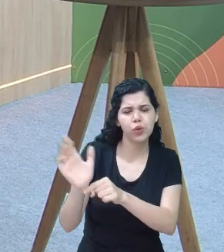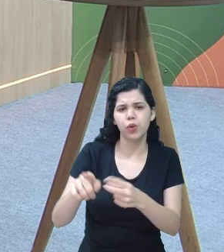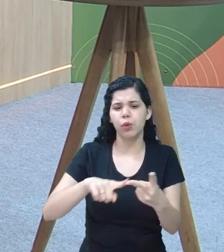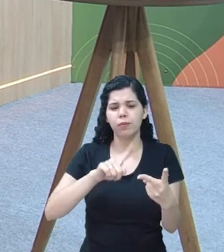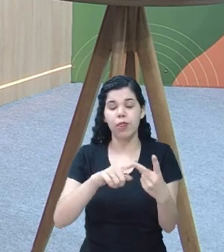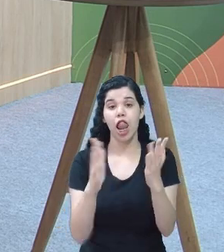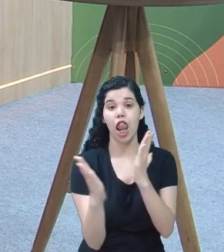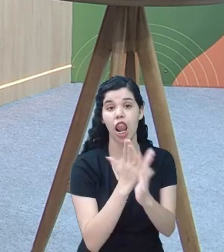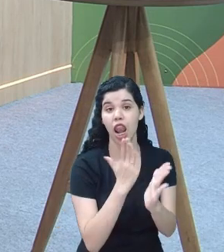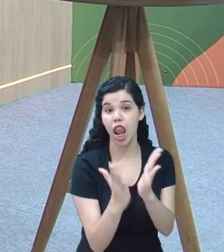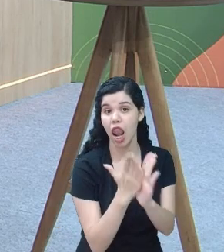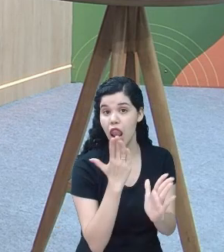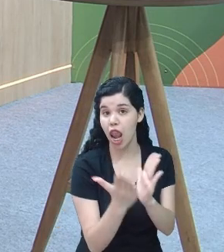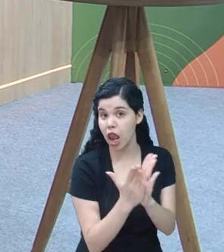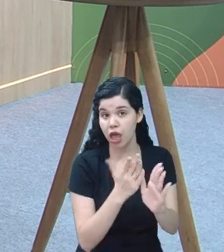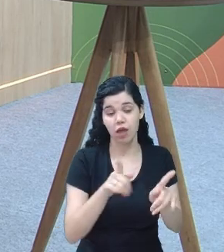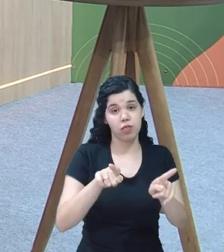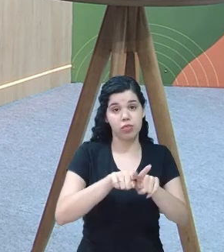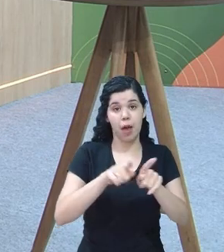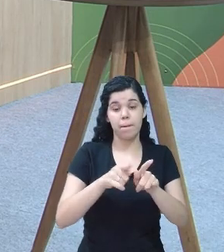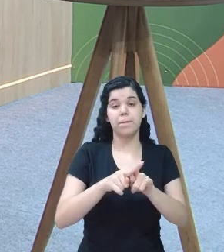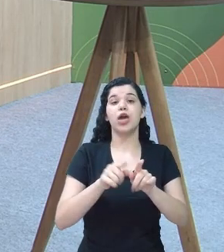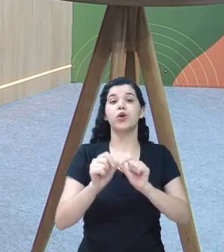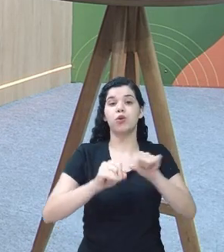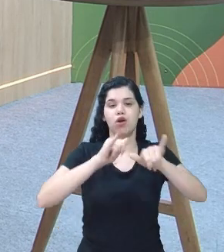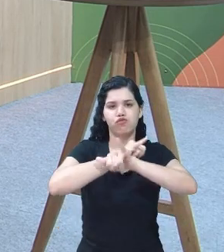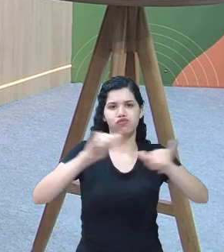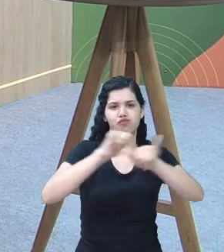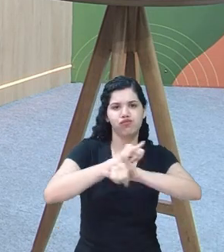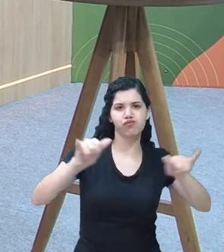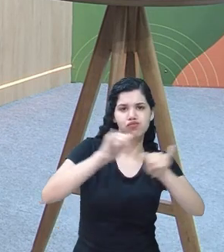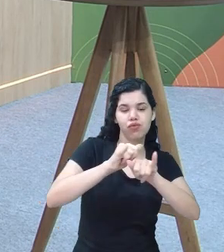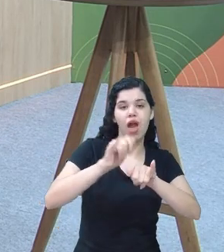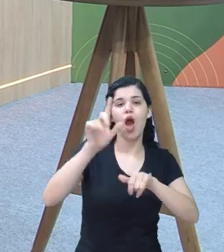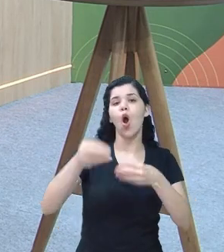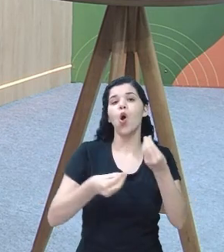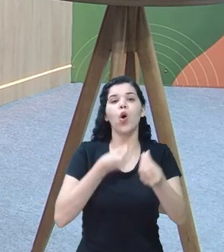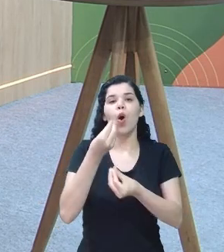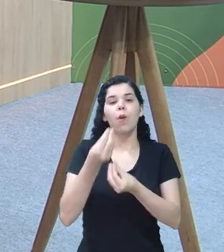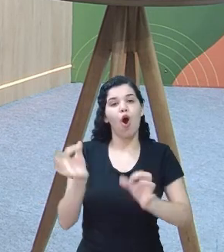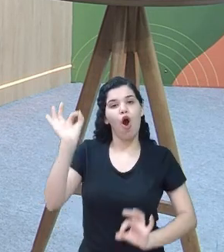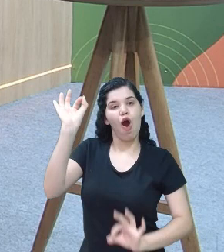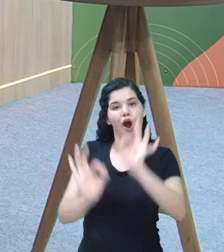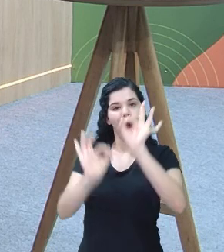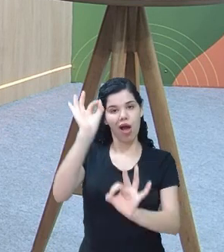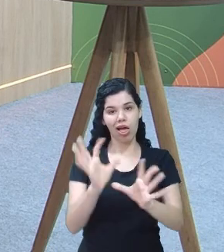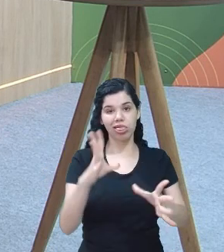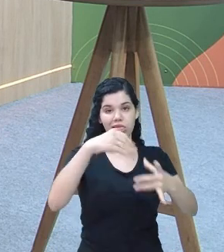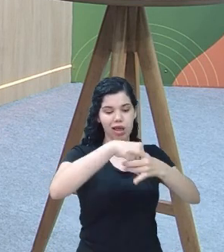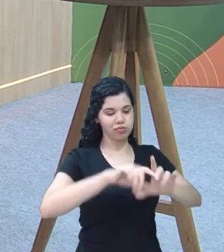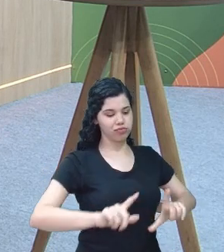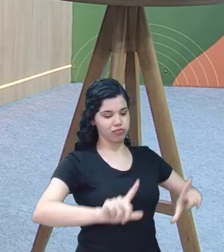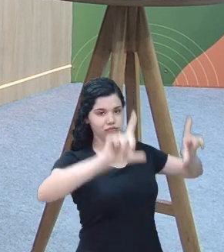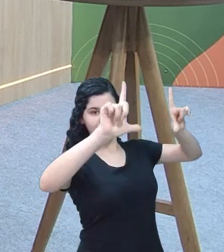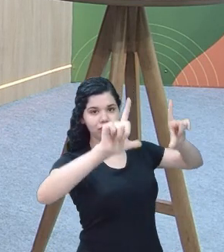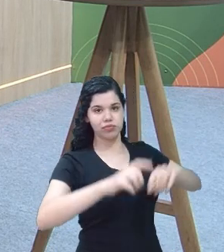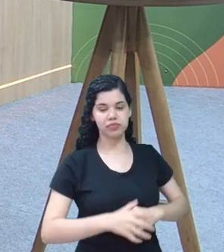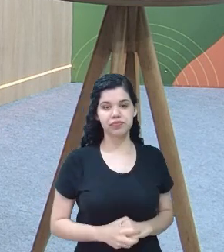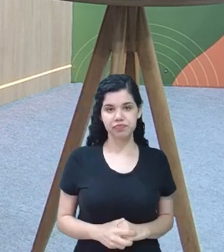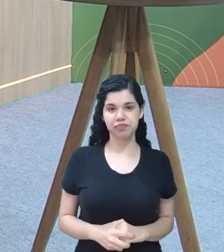um livro, seja uma reportagem, é como ela é estruturada dentro da tela.